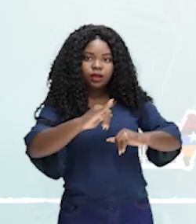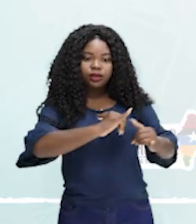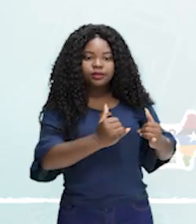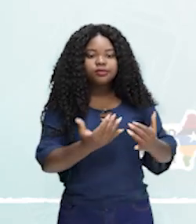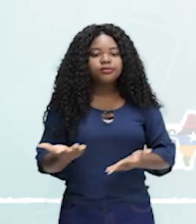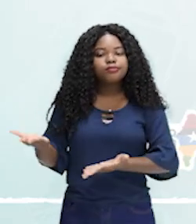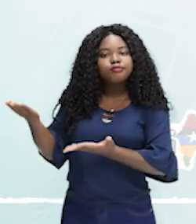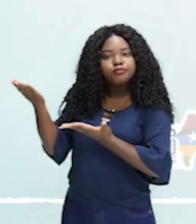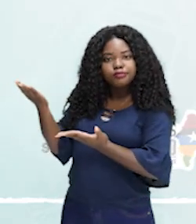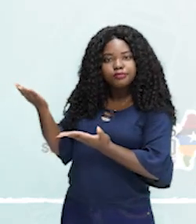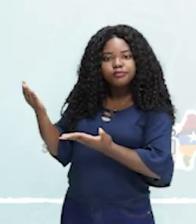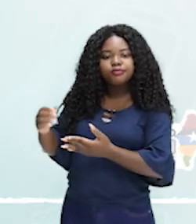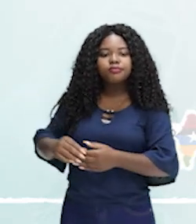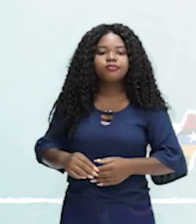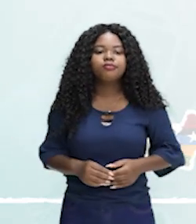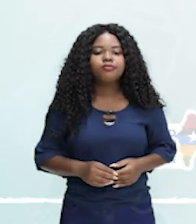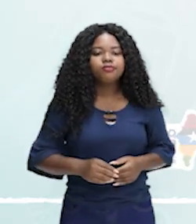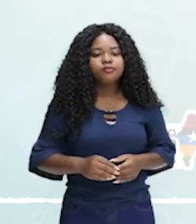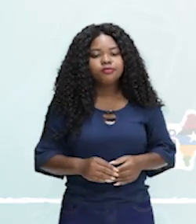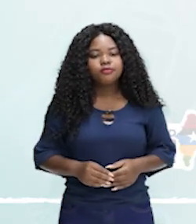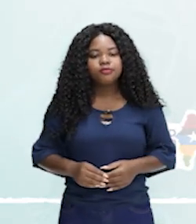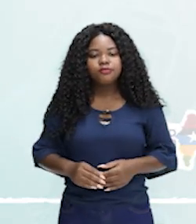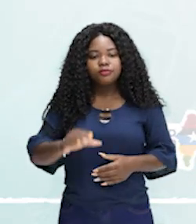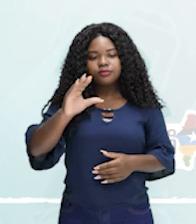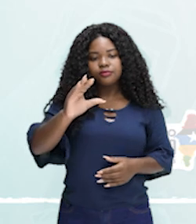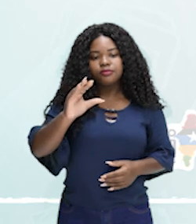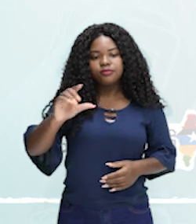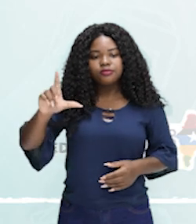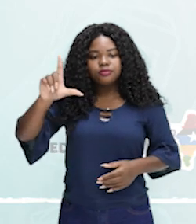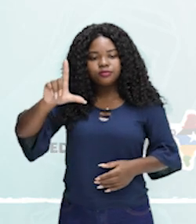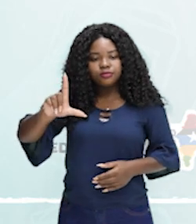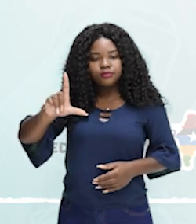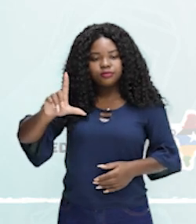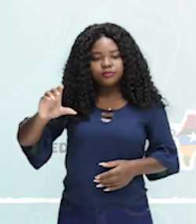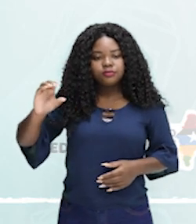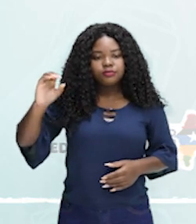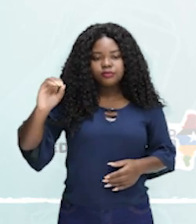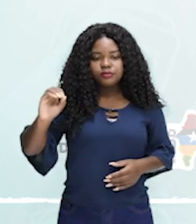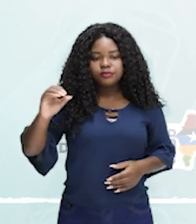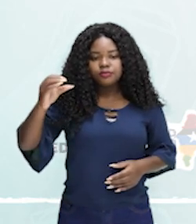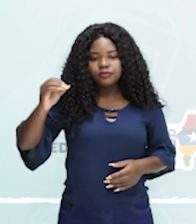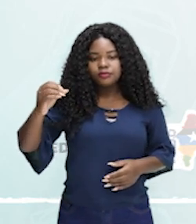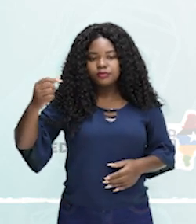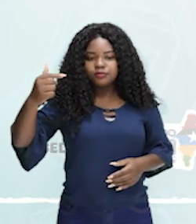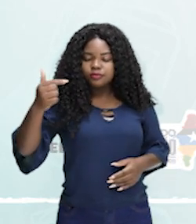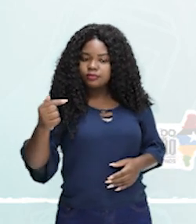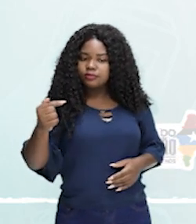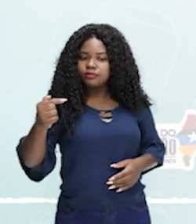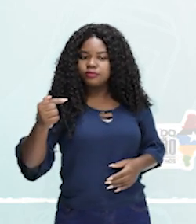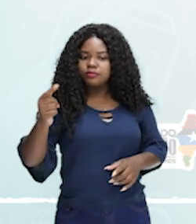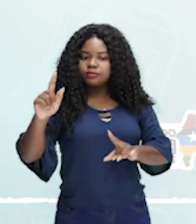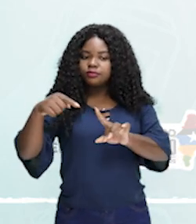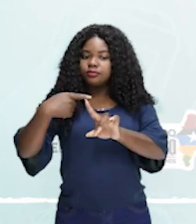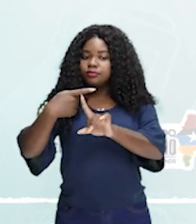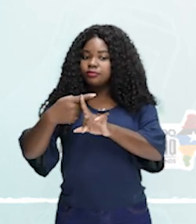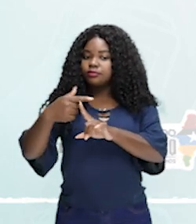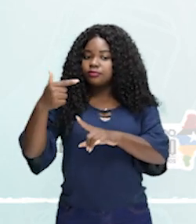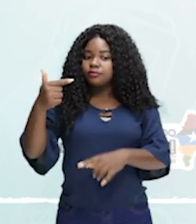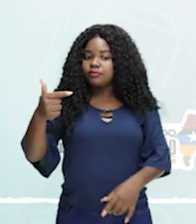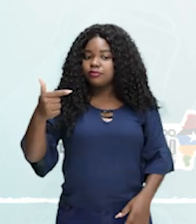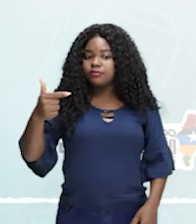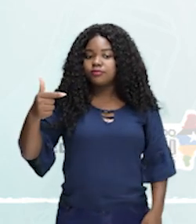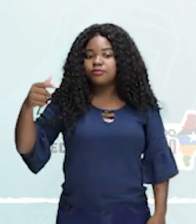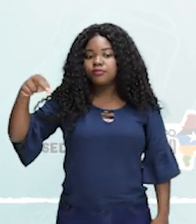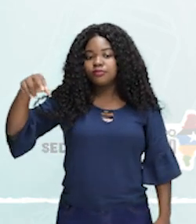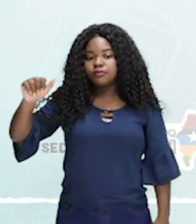aqui a reação de um óxido, é o heptóxido de dicloro,